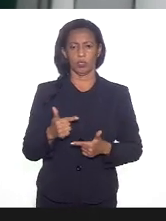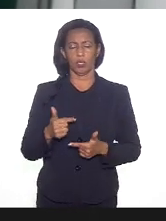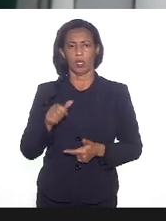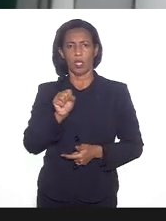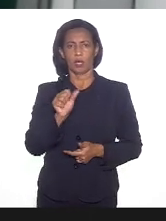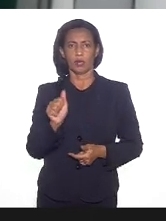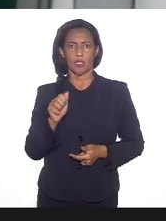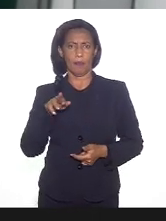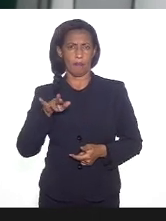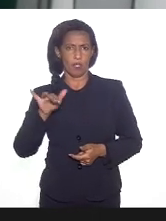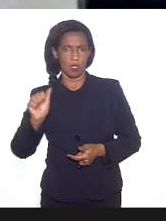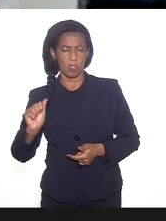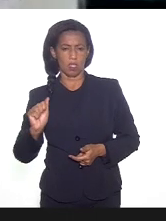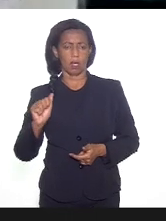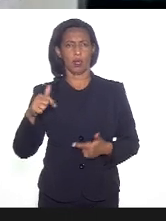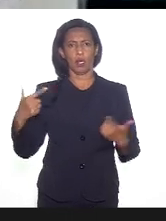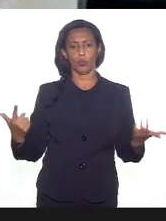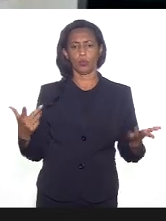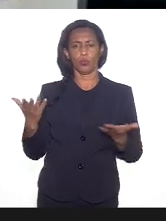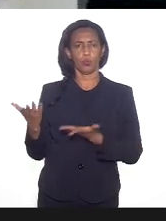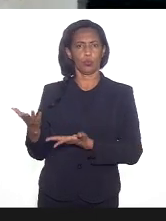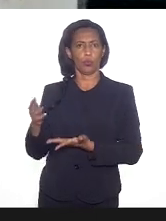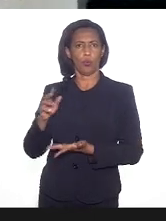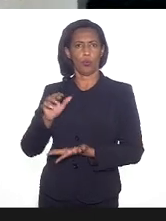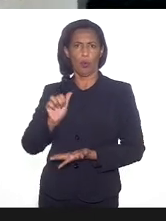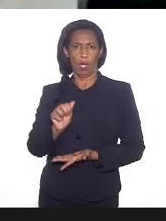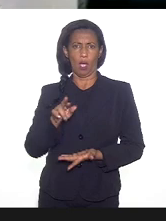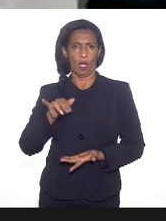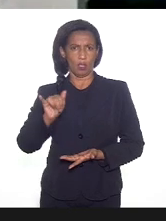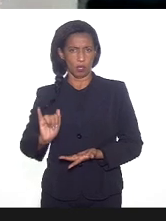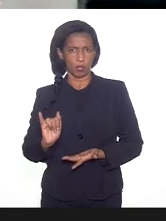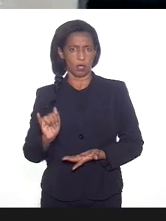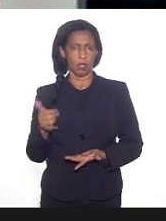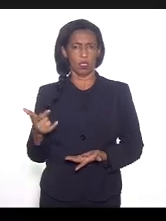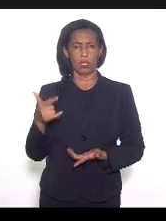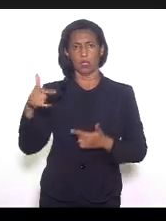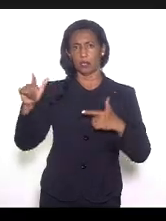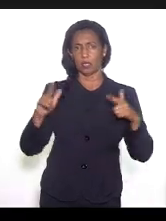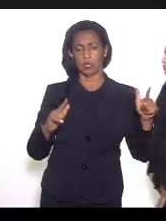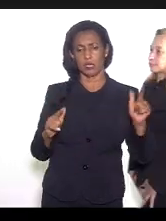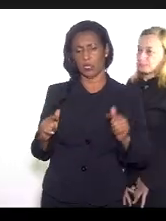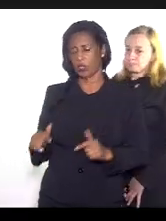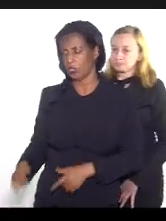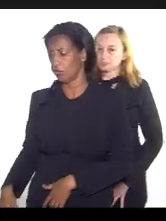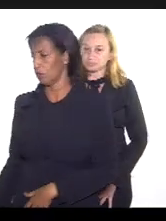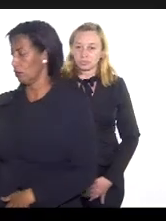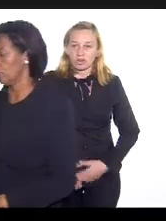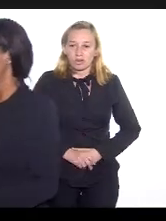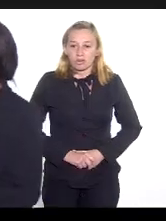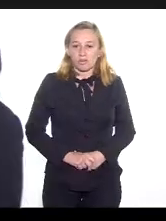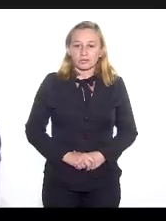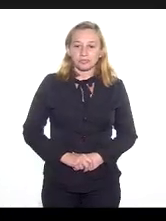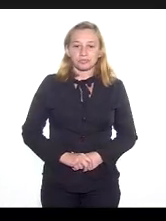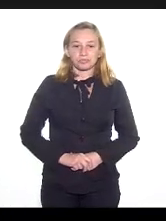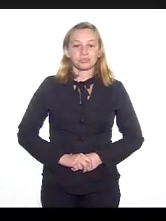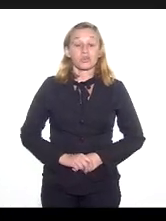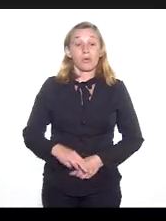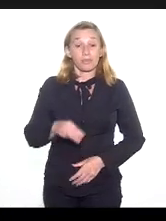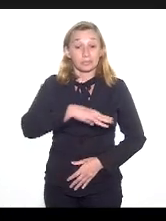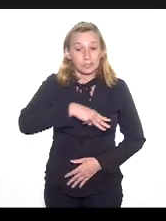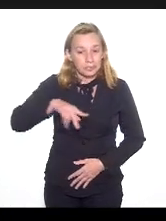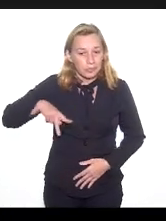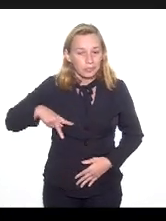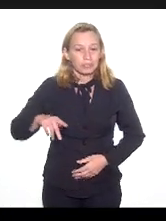Sabrina Rezende, do Ari Paiva, e seja por parte do Ministério Público, através do